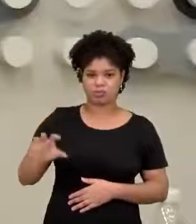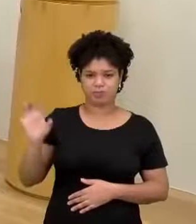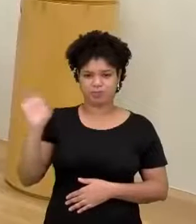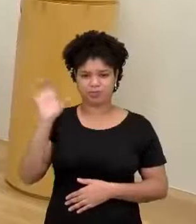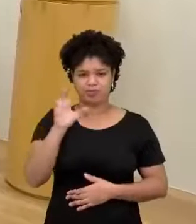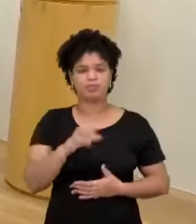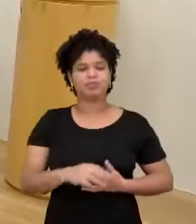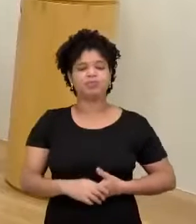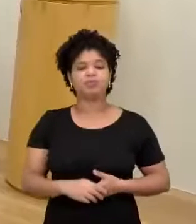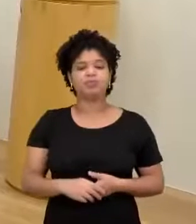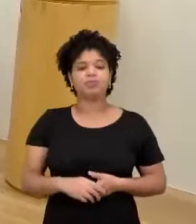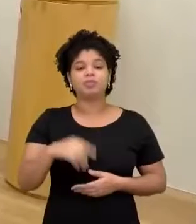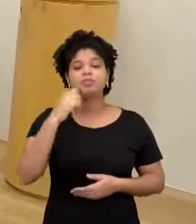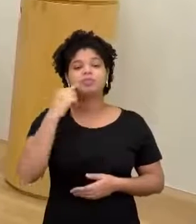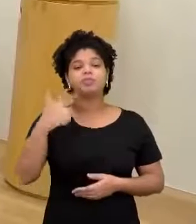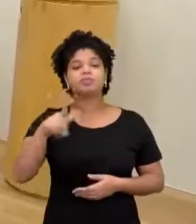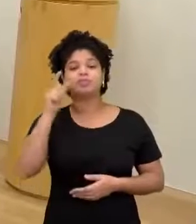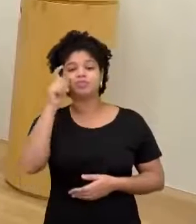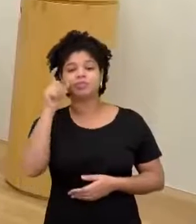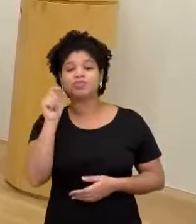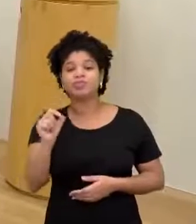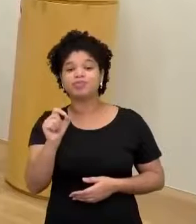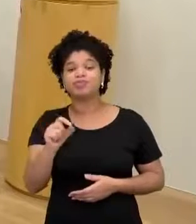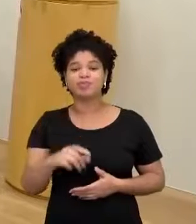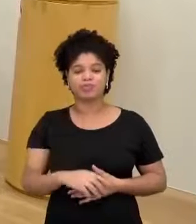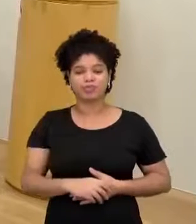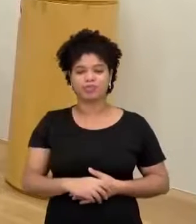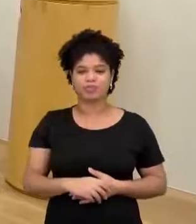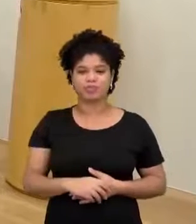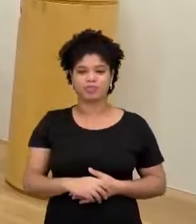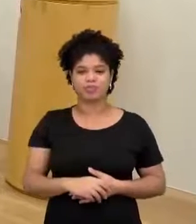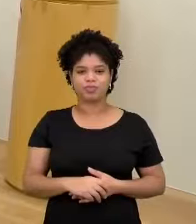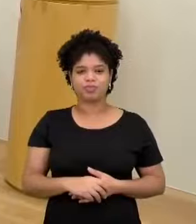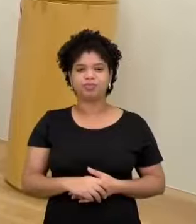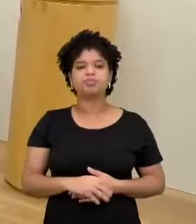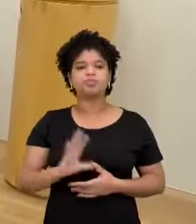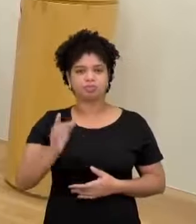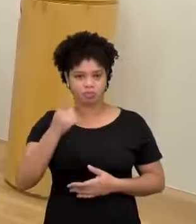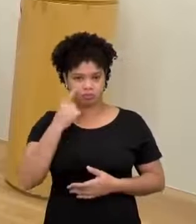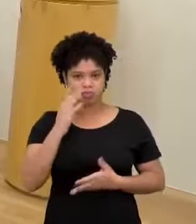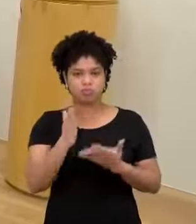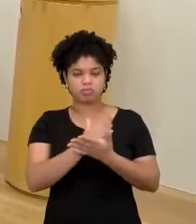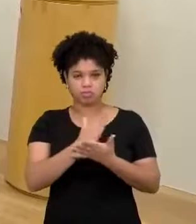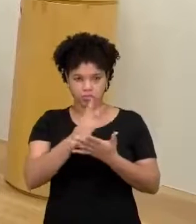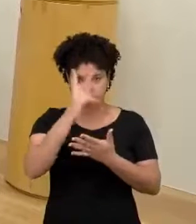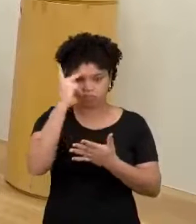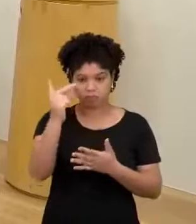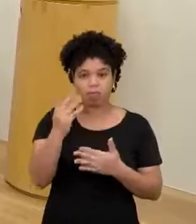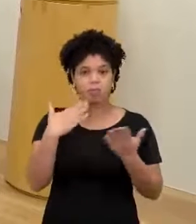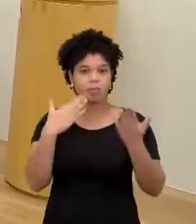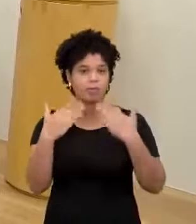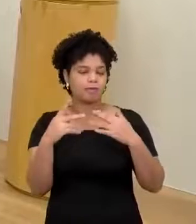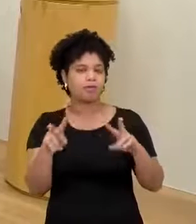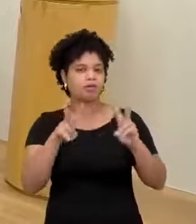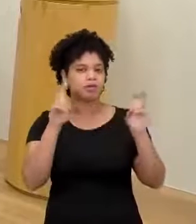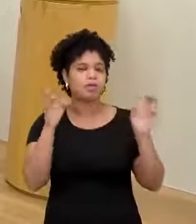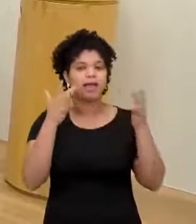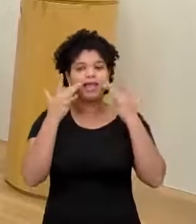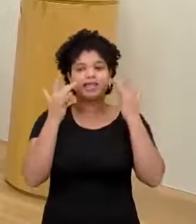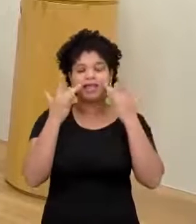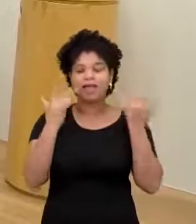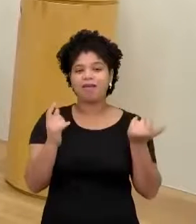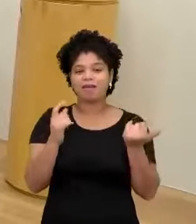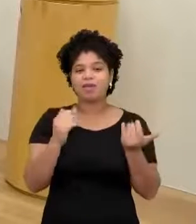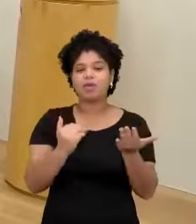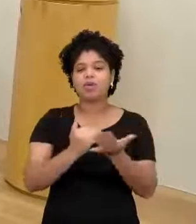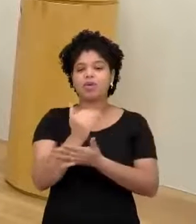uma coisa interessante é que, por exemplo, eu já vi algumas conversas, algumas pessoas estudando sobre teatro, e a origem do teatro